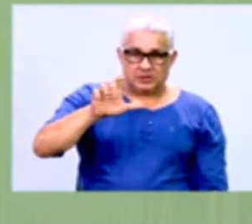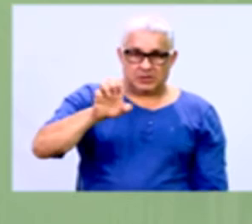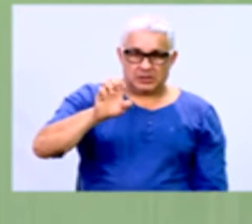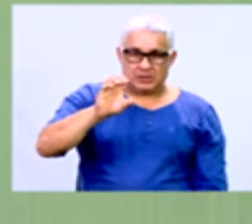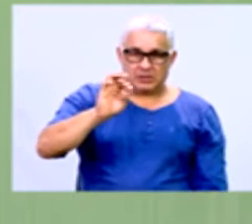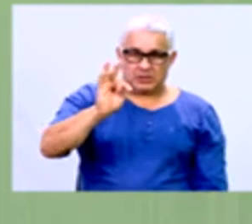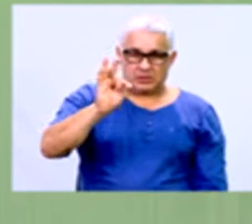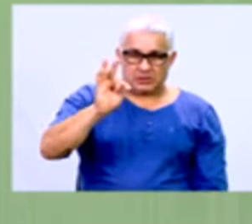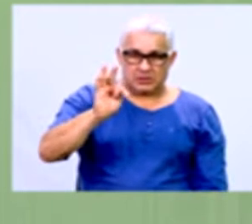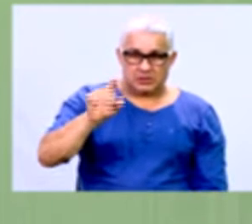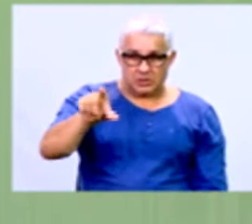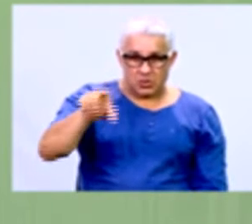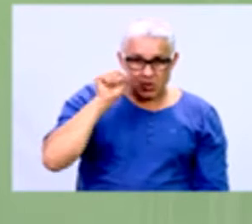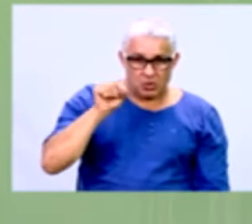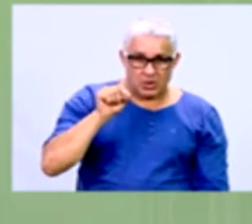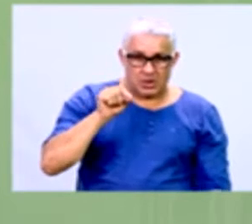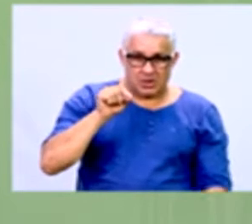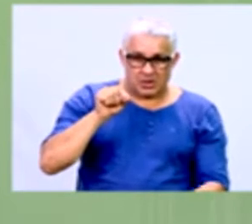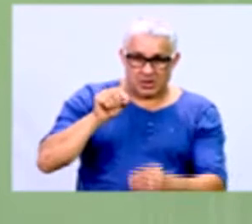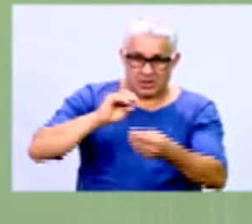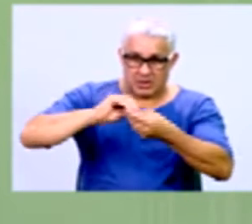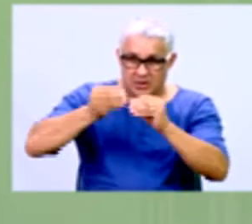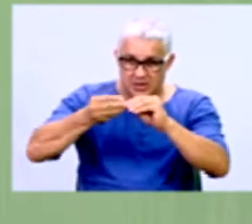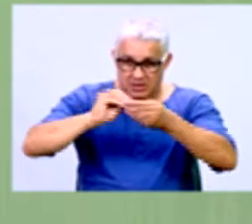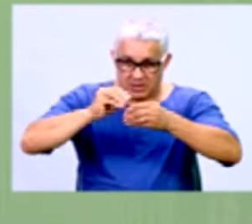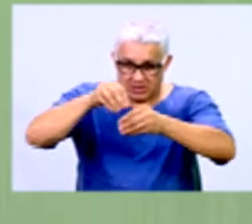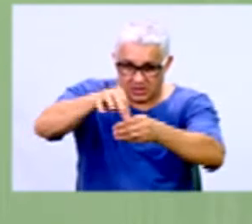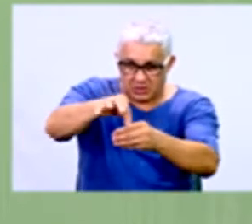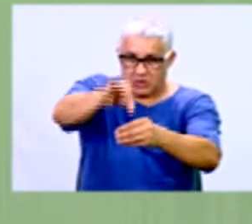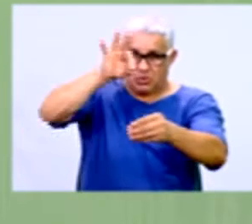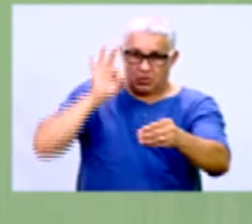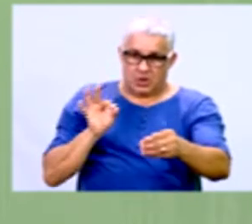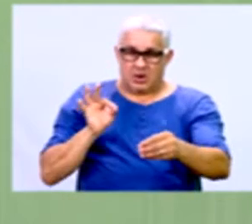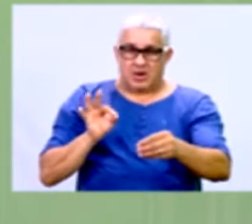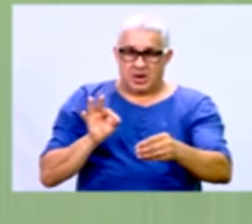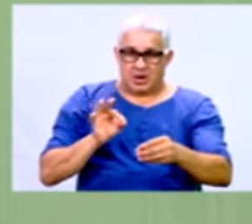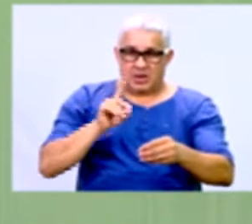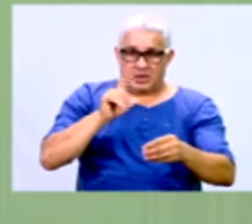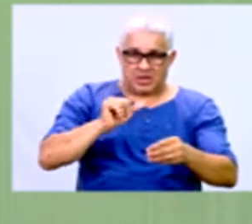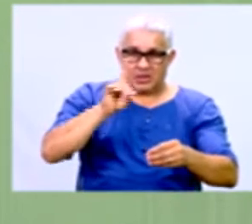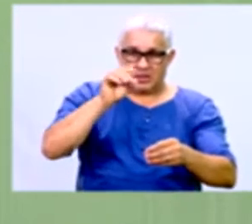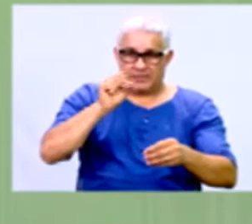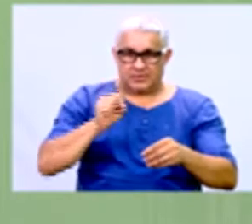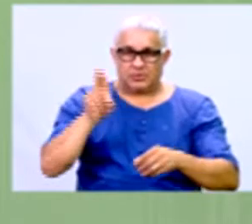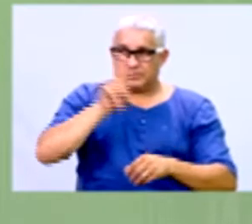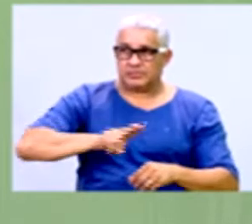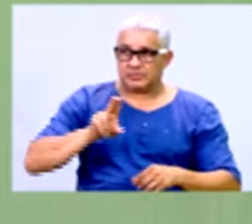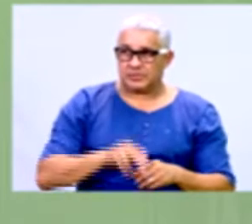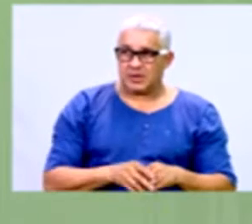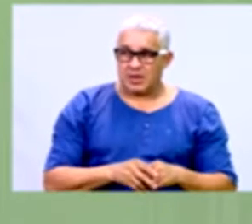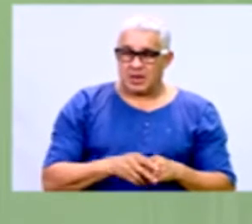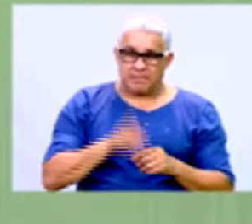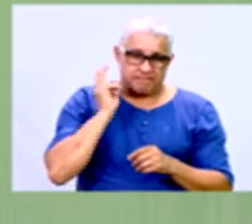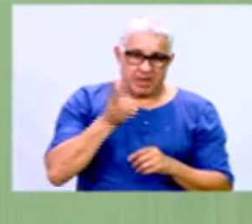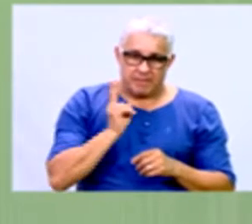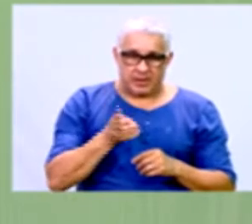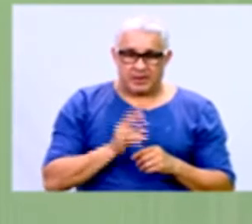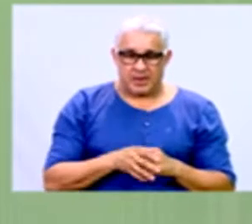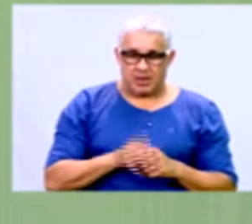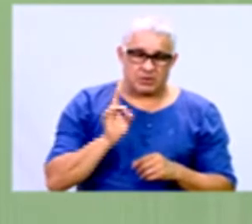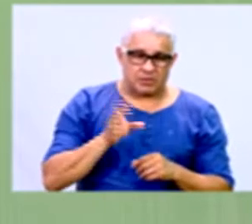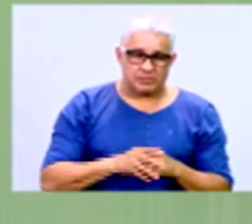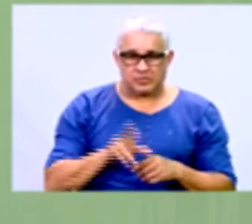para trazer dados do banco, né, nesse caso, se a gente utiliza dessa forma, apenas